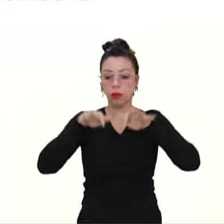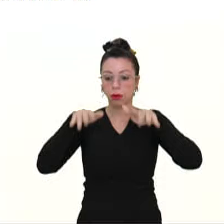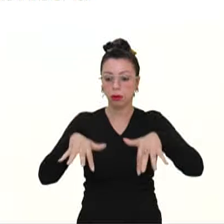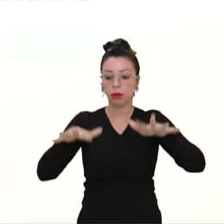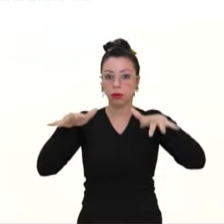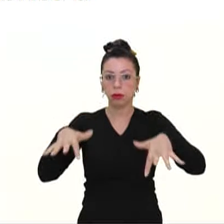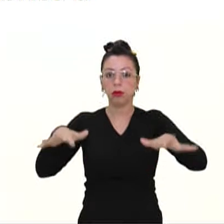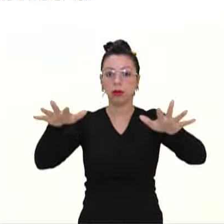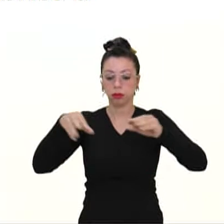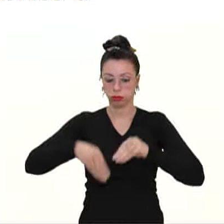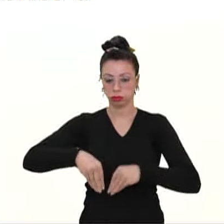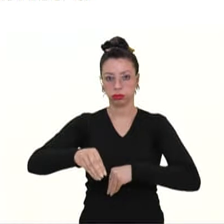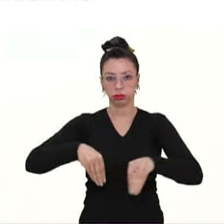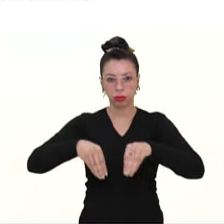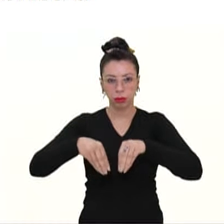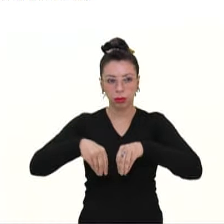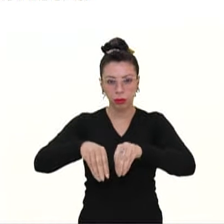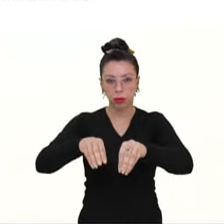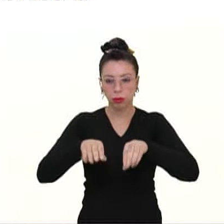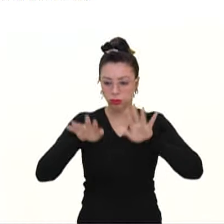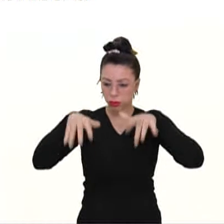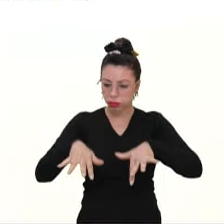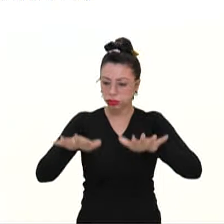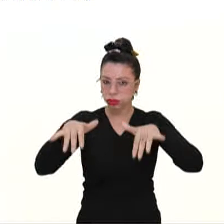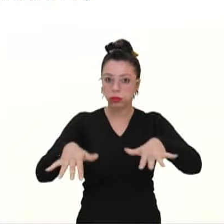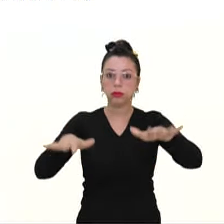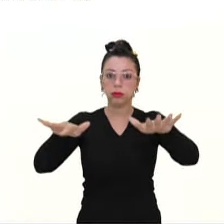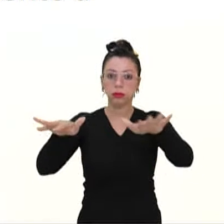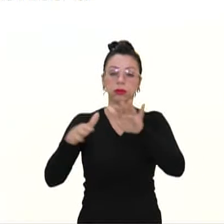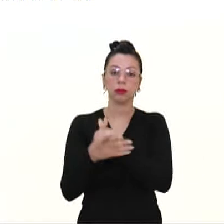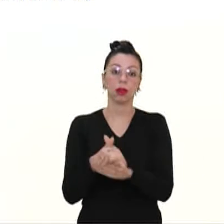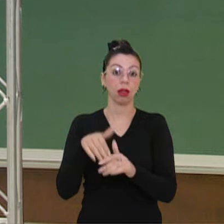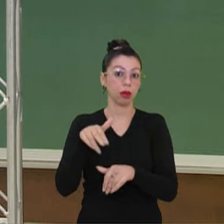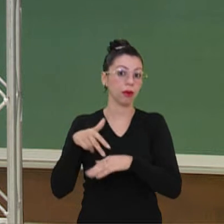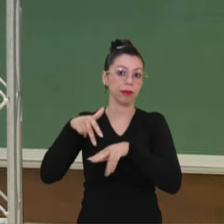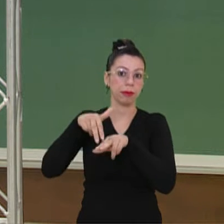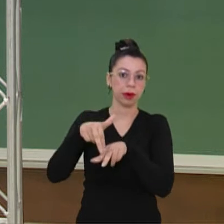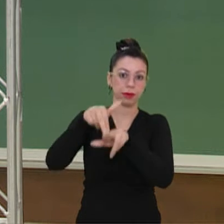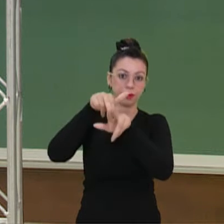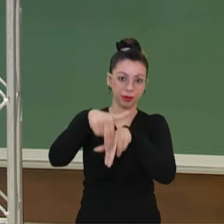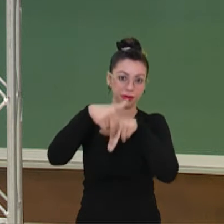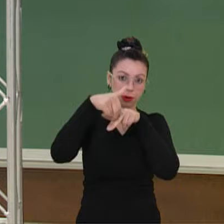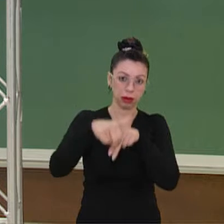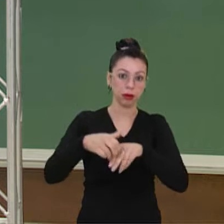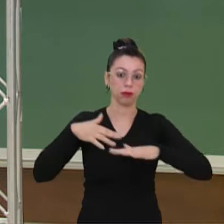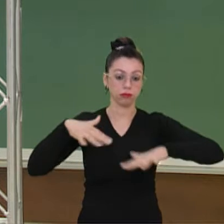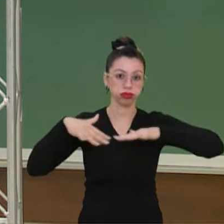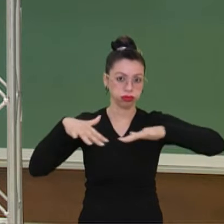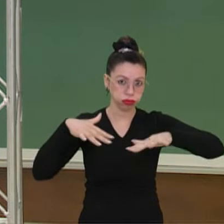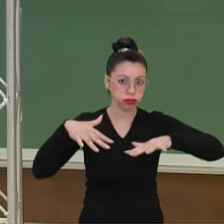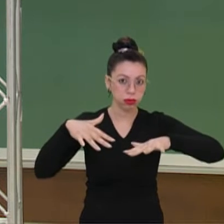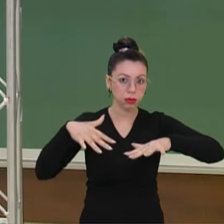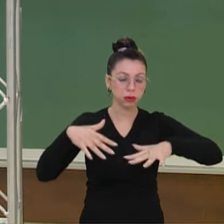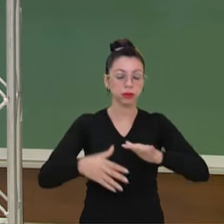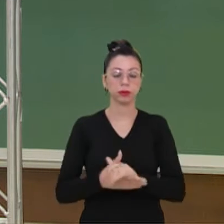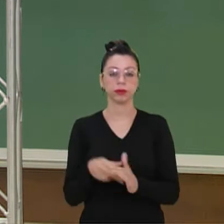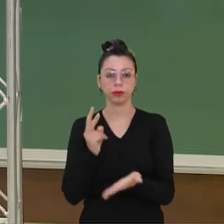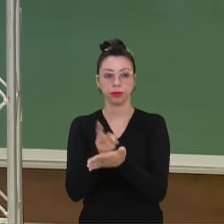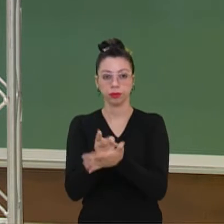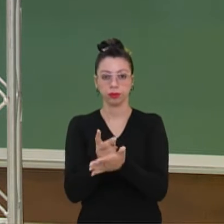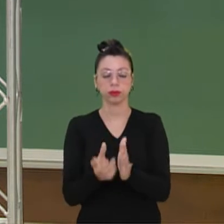crosta terrestre. Aquelas ondas, bonitinho, né? Não é para você surfar, tá? É terremoto, ó. Nossa, vamos